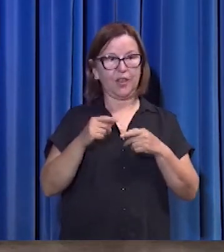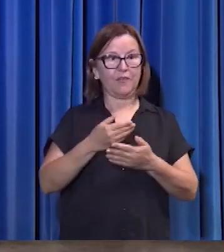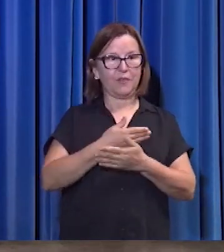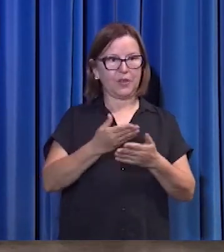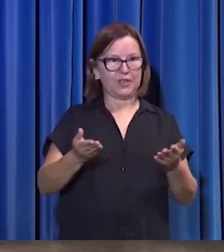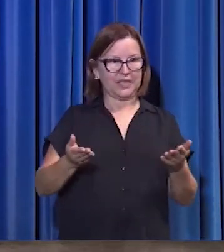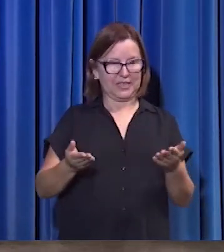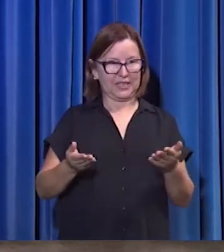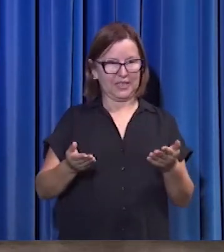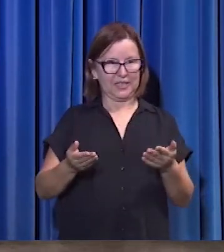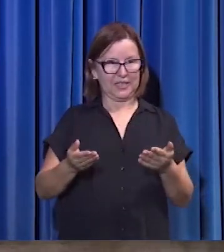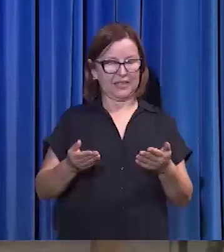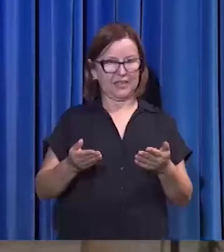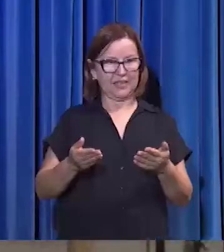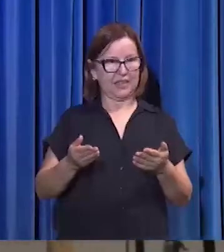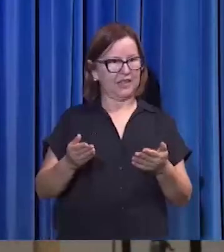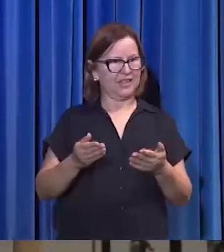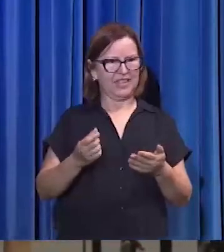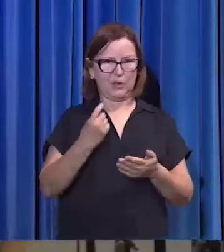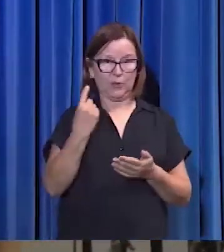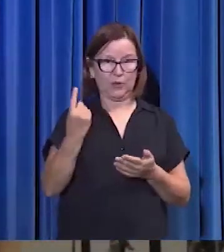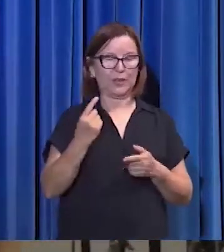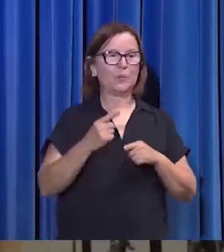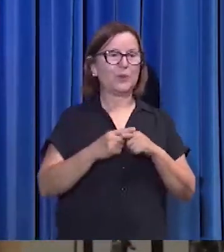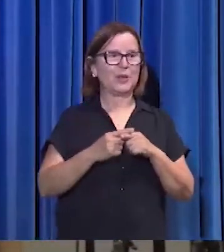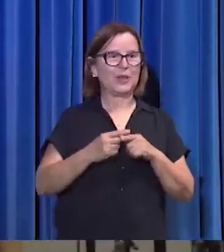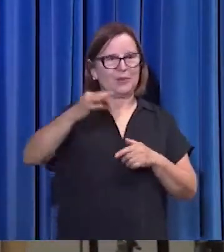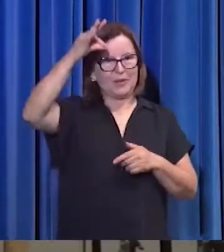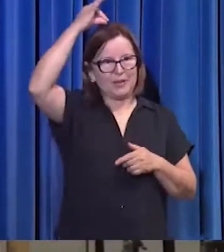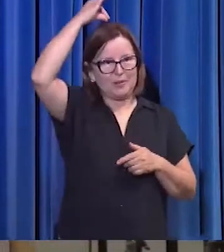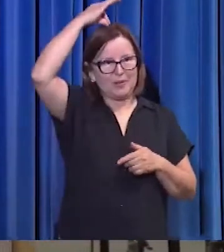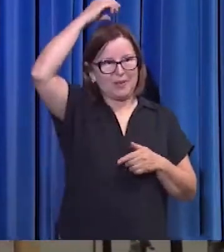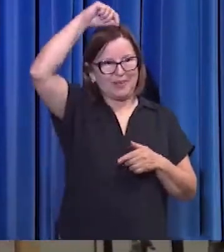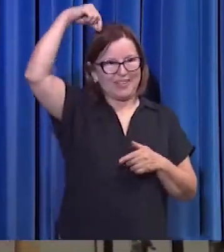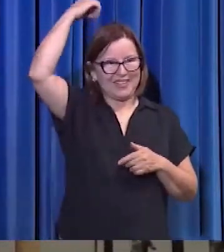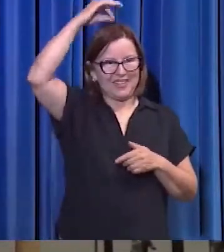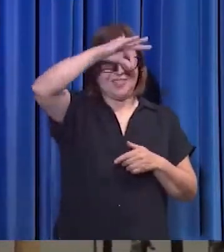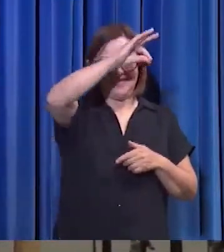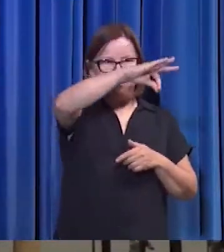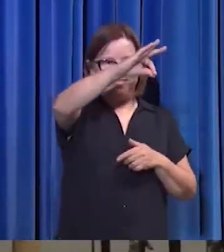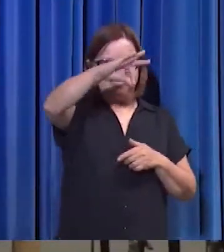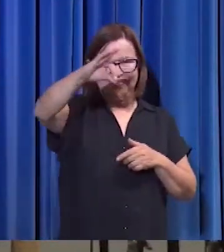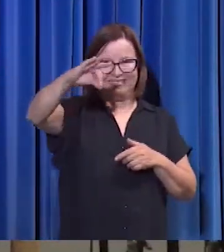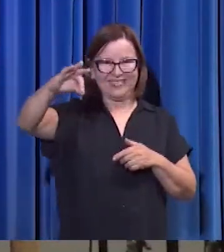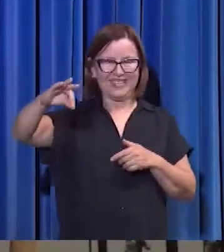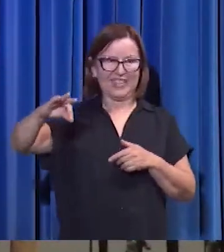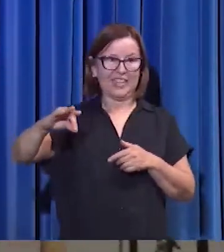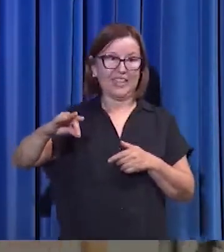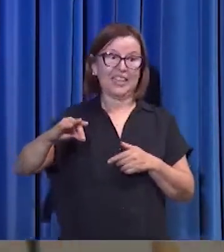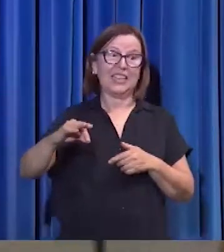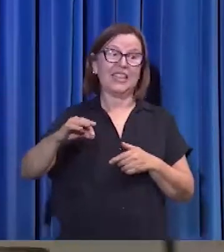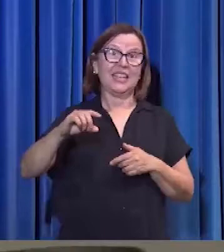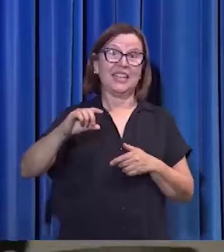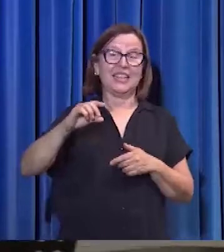Espírito Santo vai estar em vocês. E o Espírito Santo em vocês vai garantir que a paz que